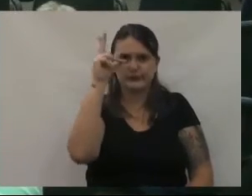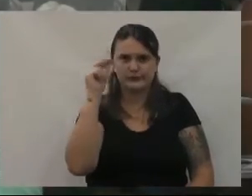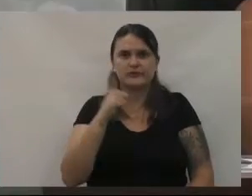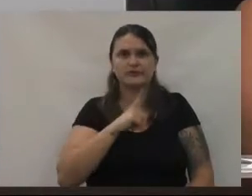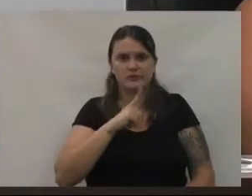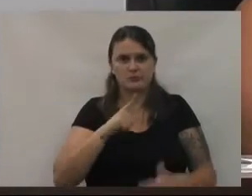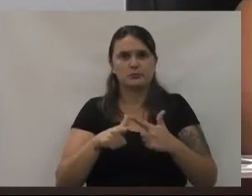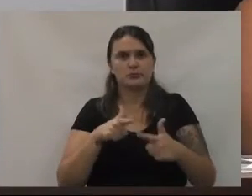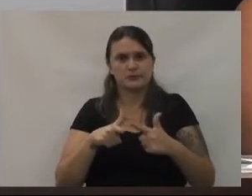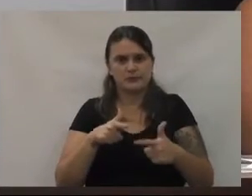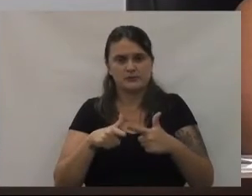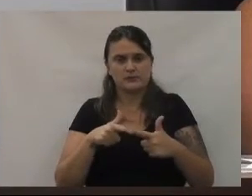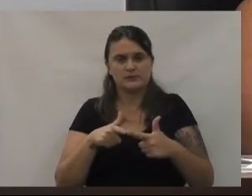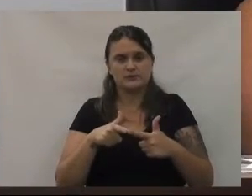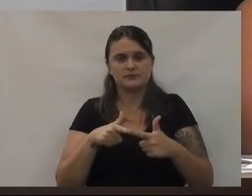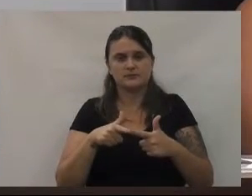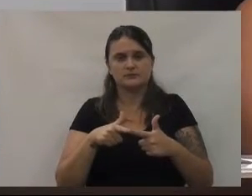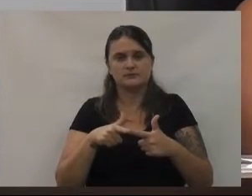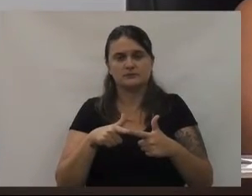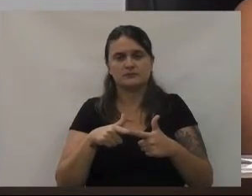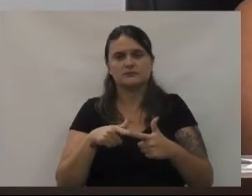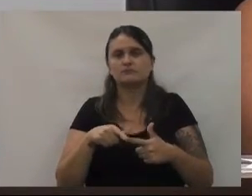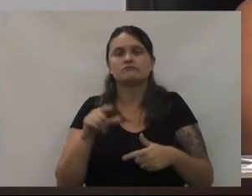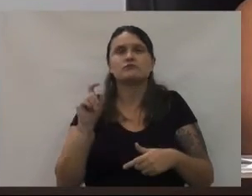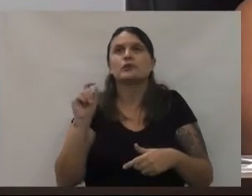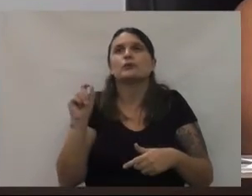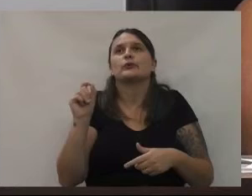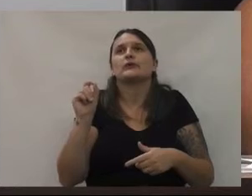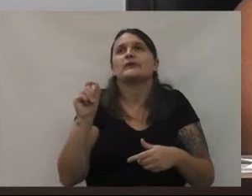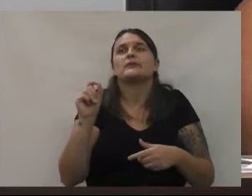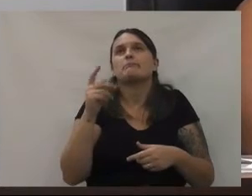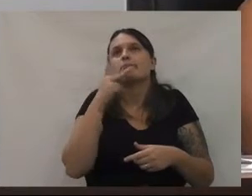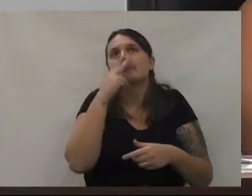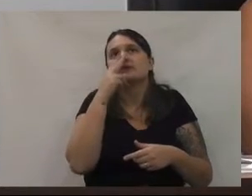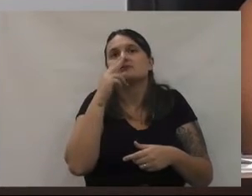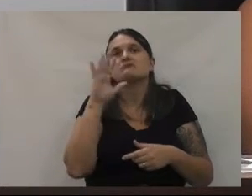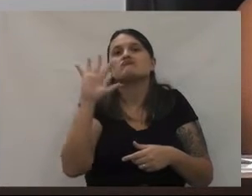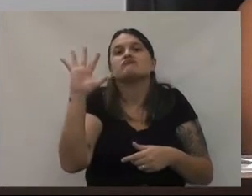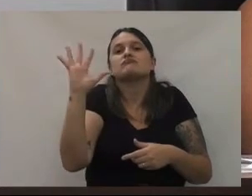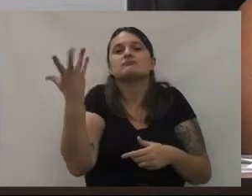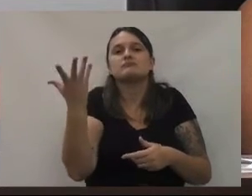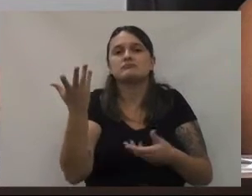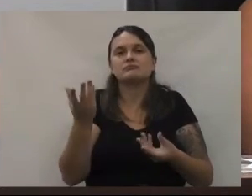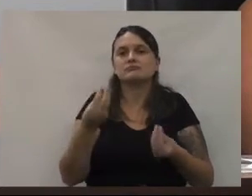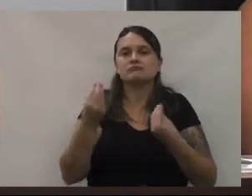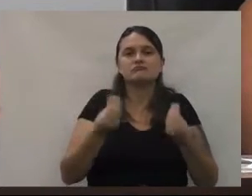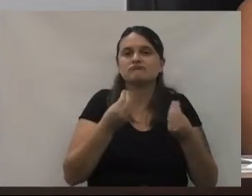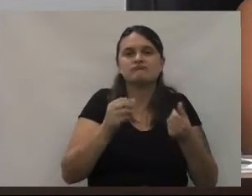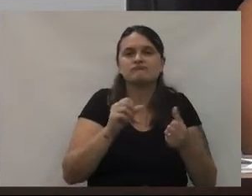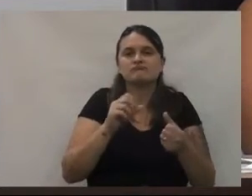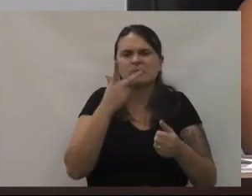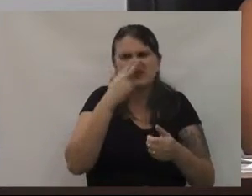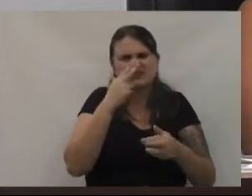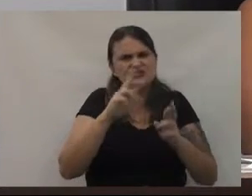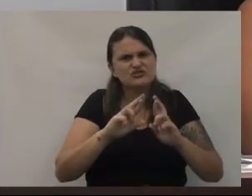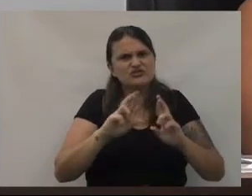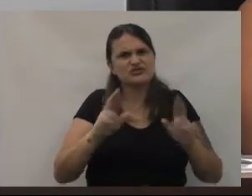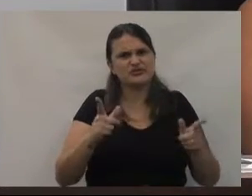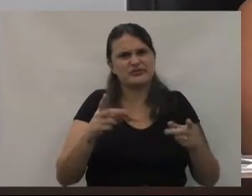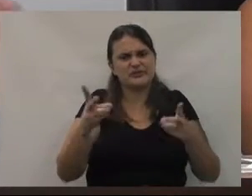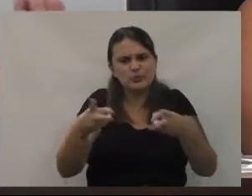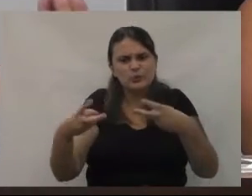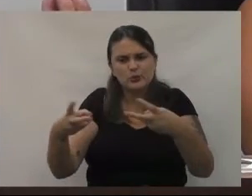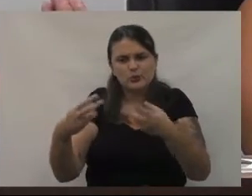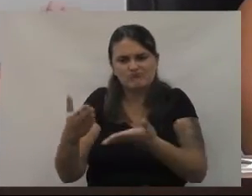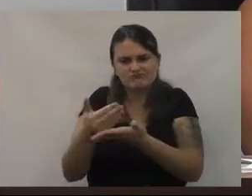esse problema. O que se espera com essa diferença de